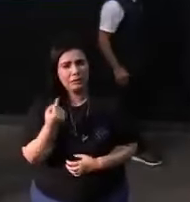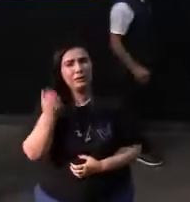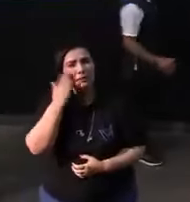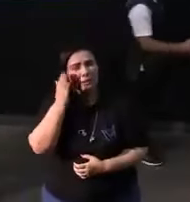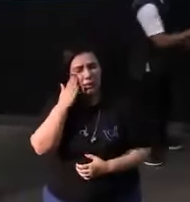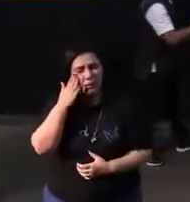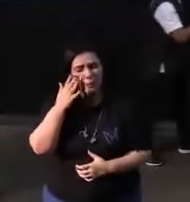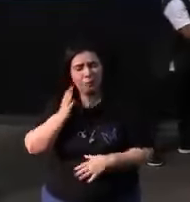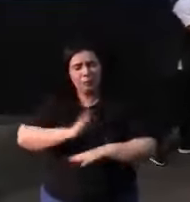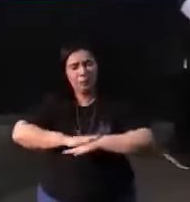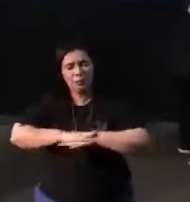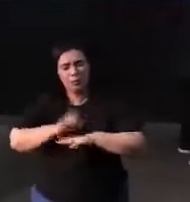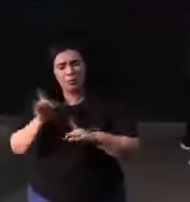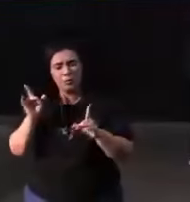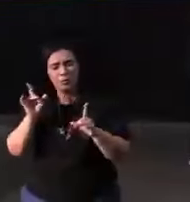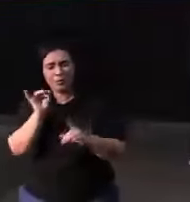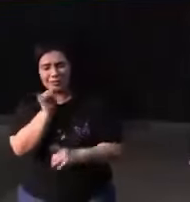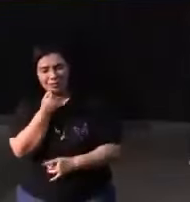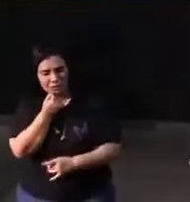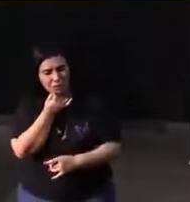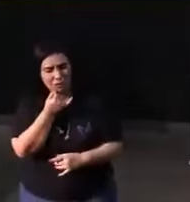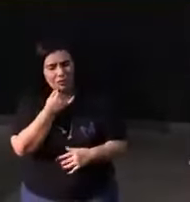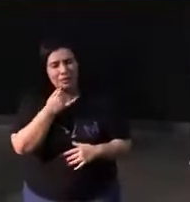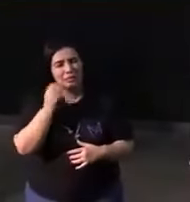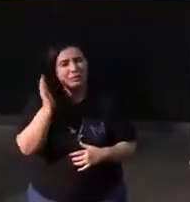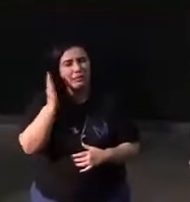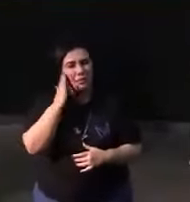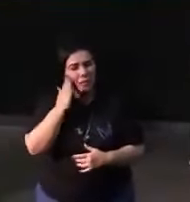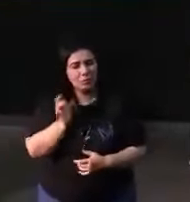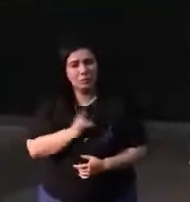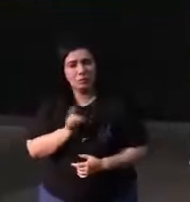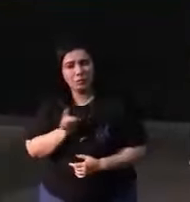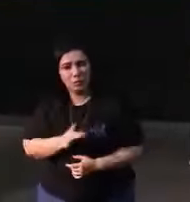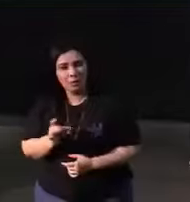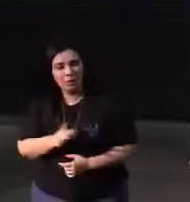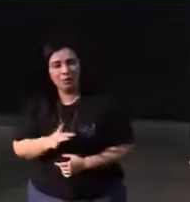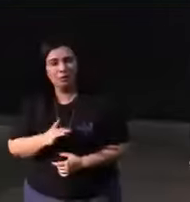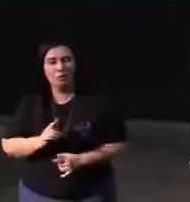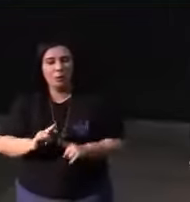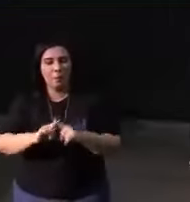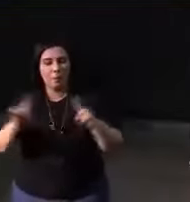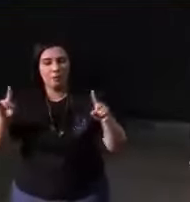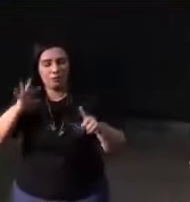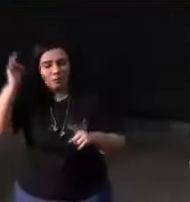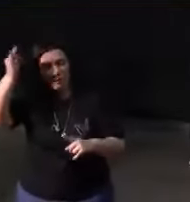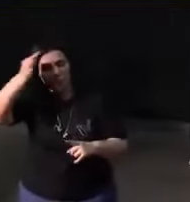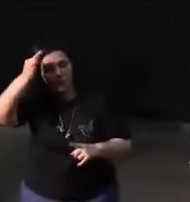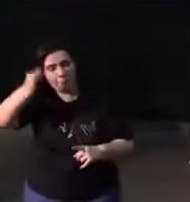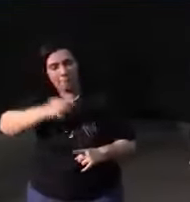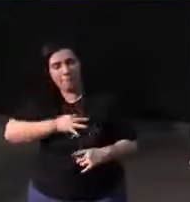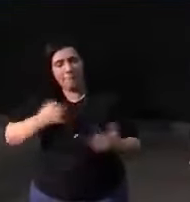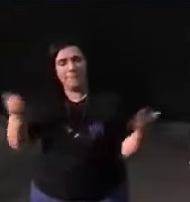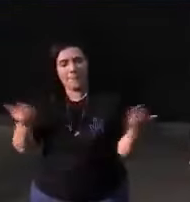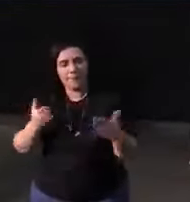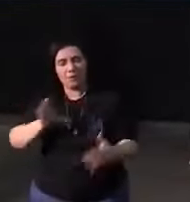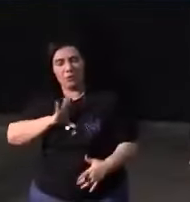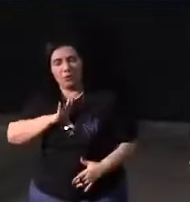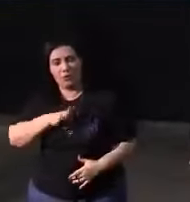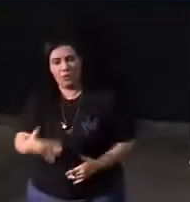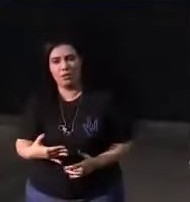dias tristes. Sabe dos seus medos. Mas o Espírito de Deus está aqui para te